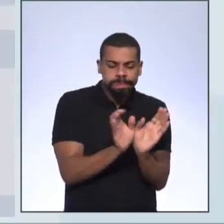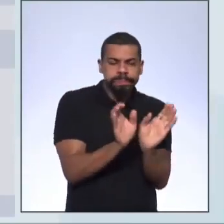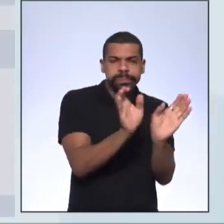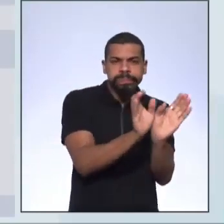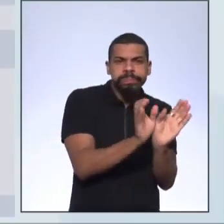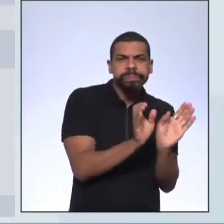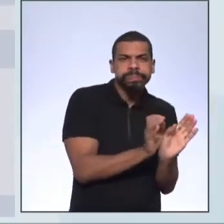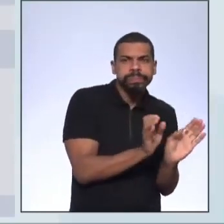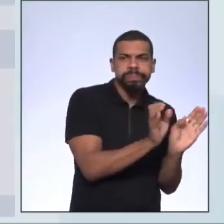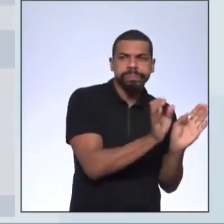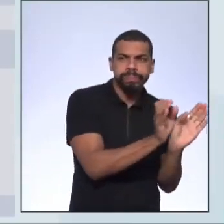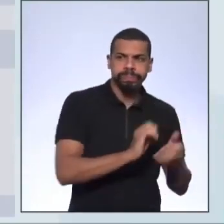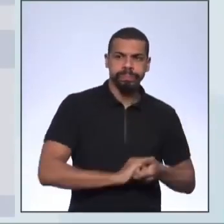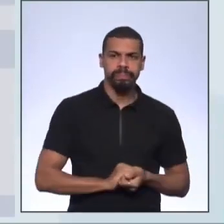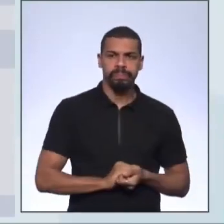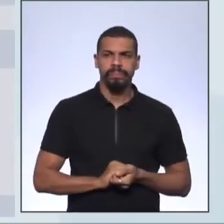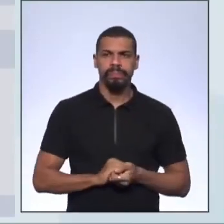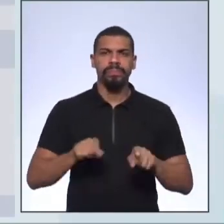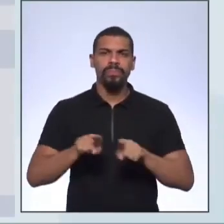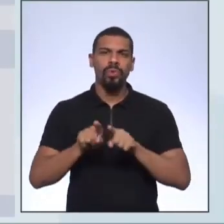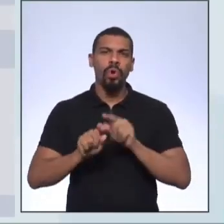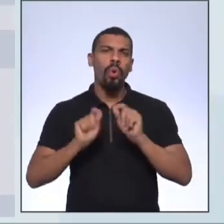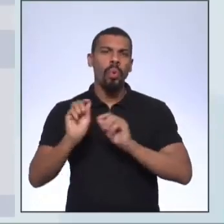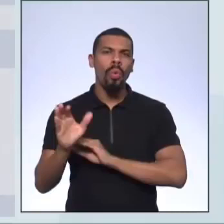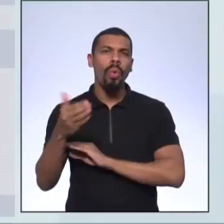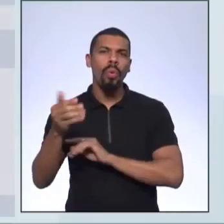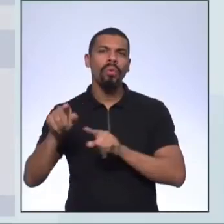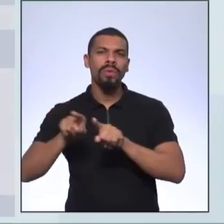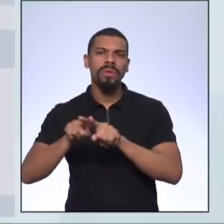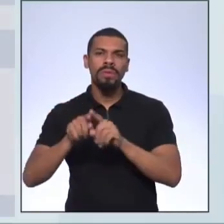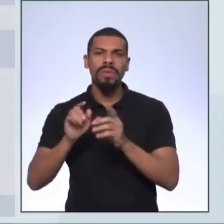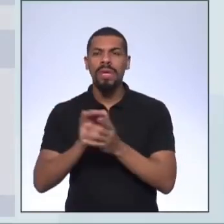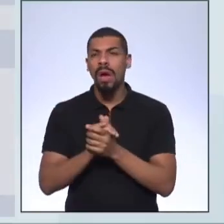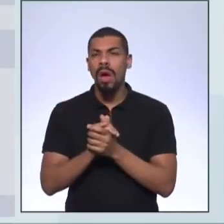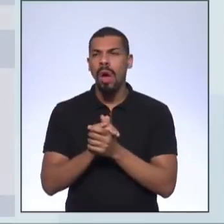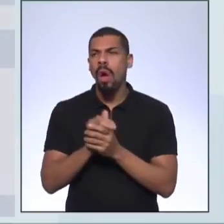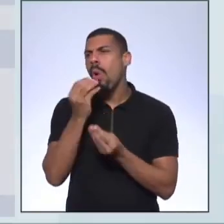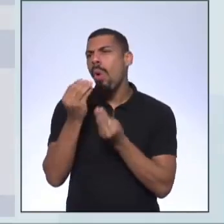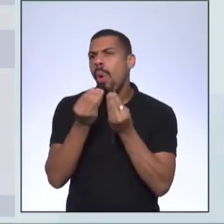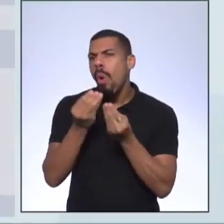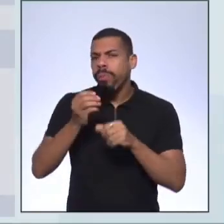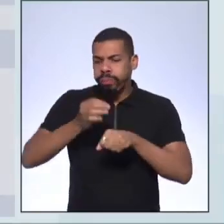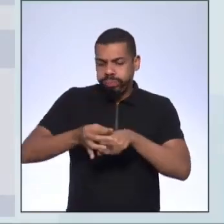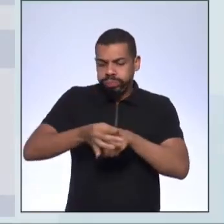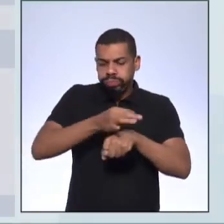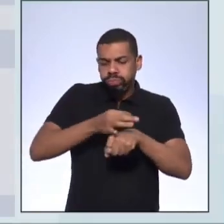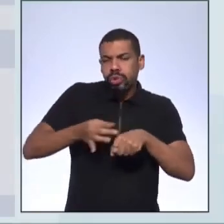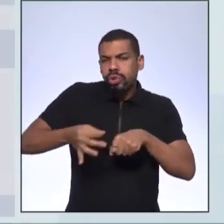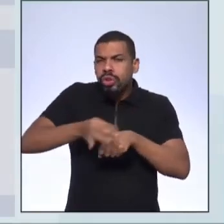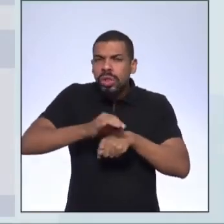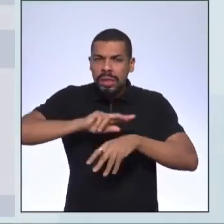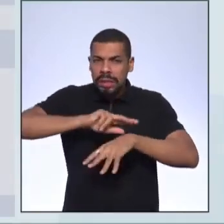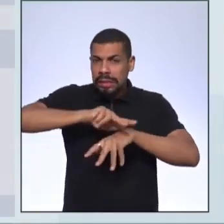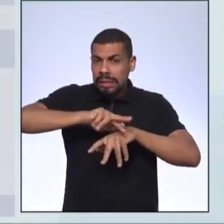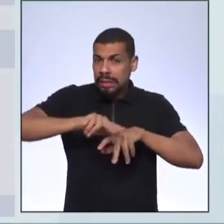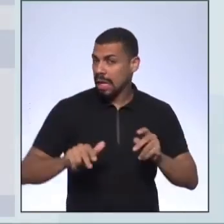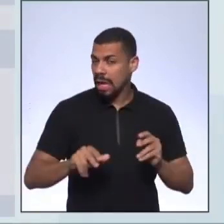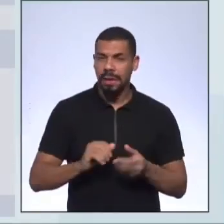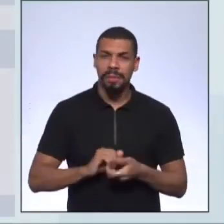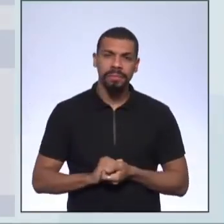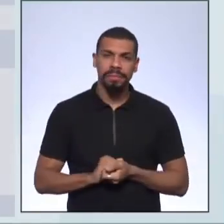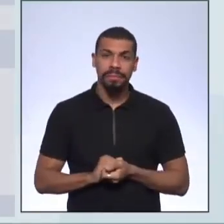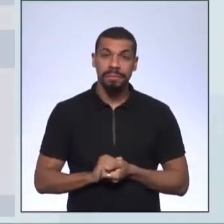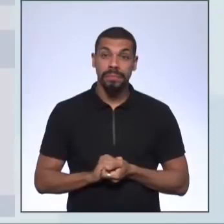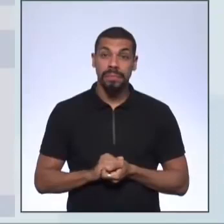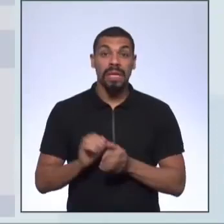grupos que a gente acabou de falar. Então, a gente vai levar em consideração aí o tipo celular, a organização, né, de como